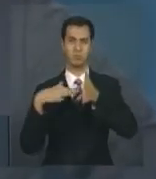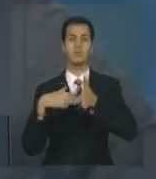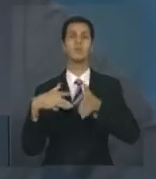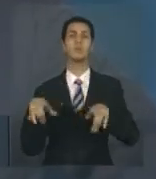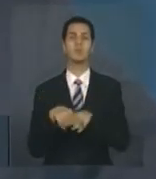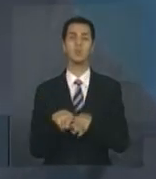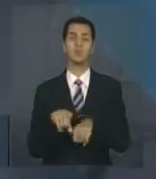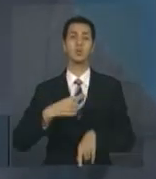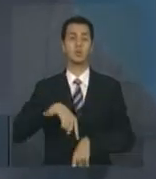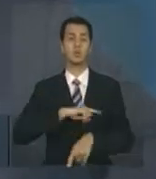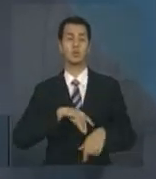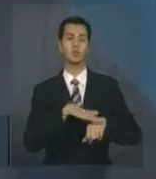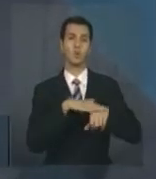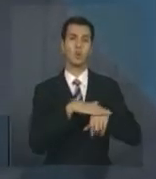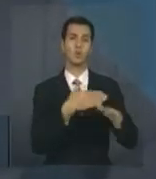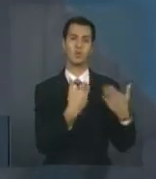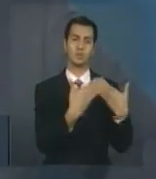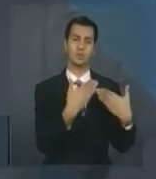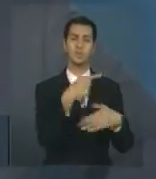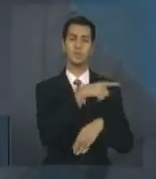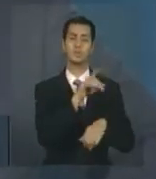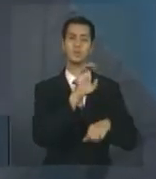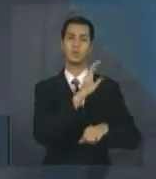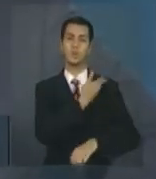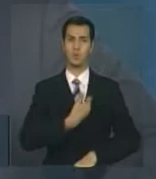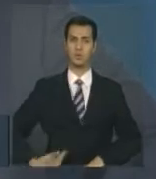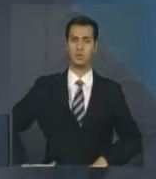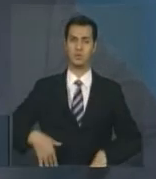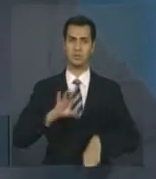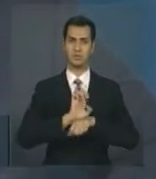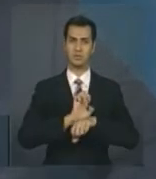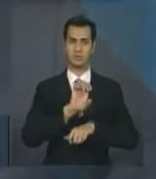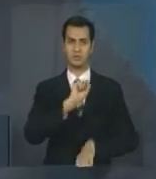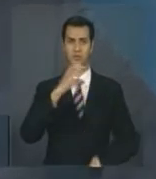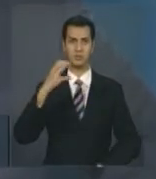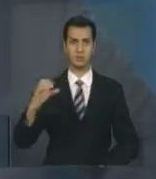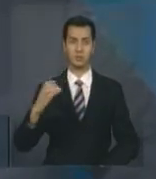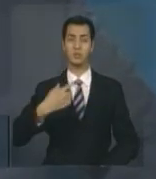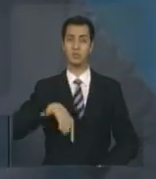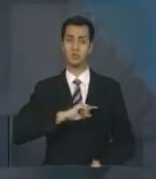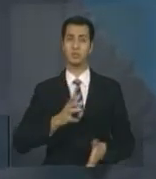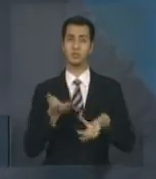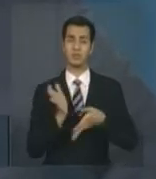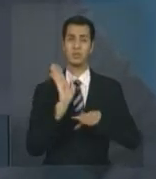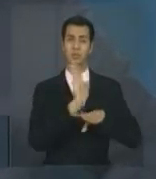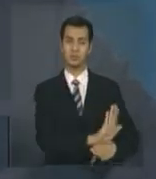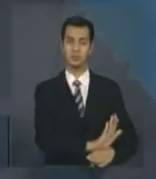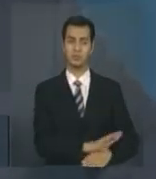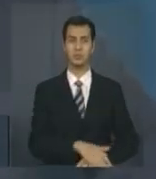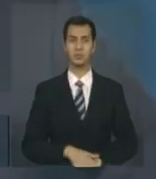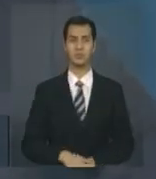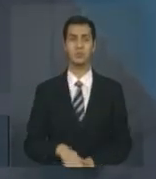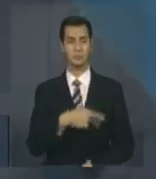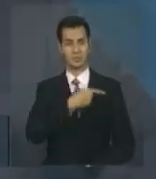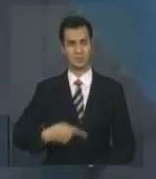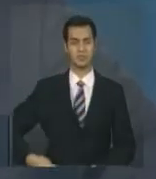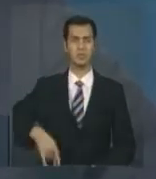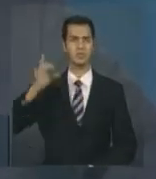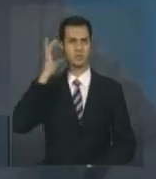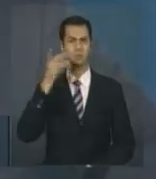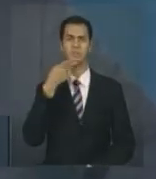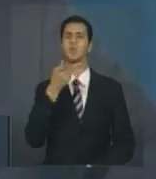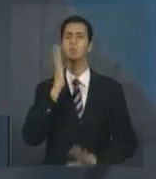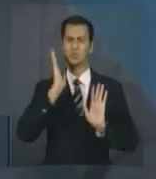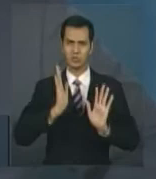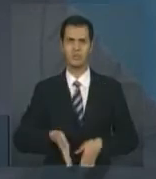Catarina, estamos aguardando os projetos para poder apoiar, como a presidenta Dilma já sinalizou que vai